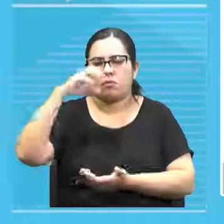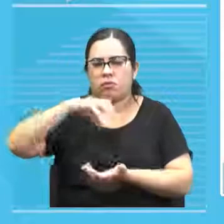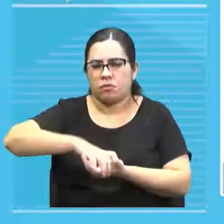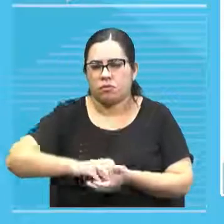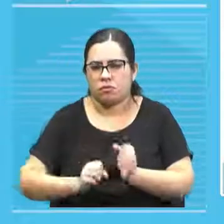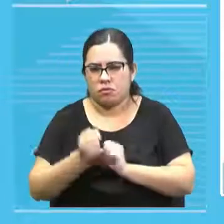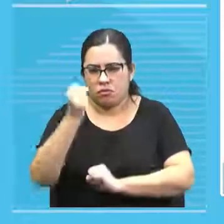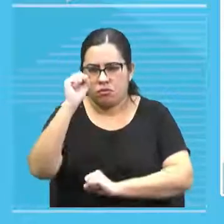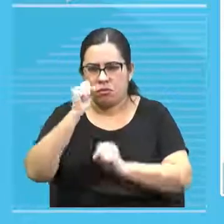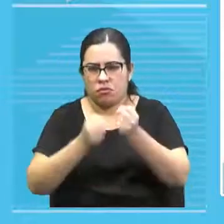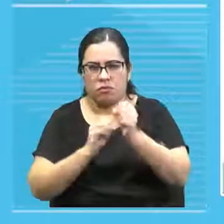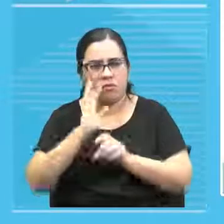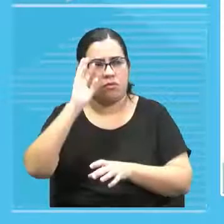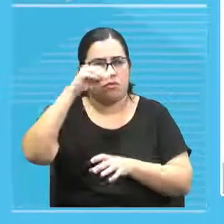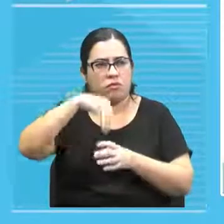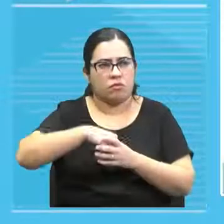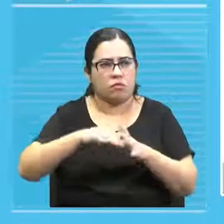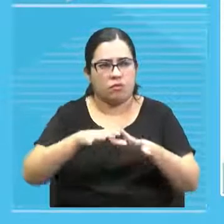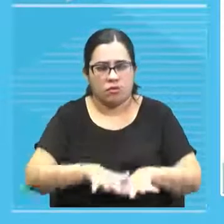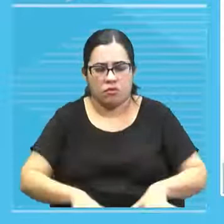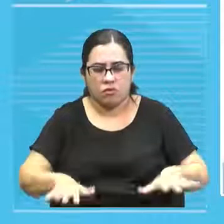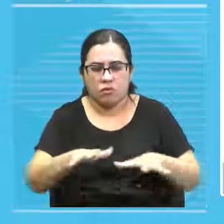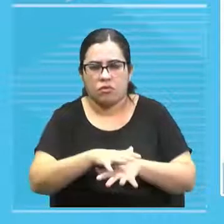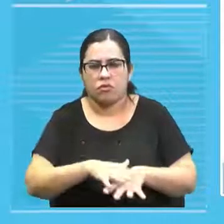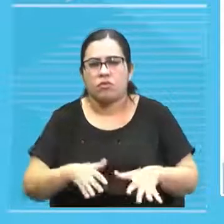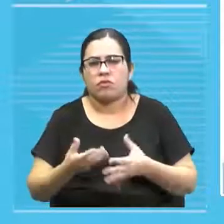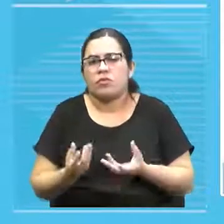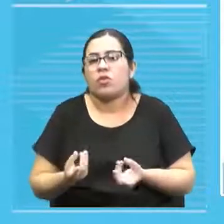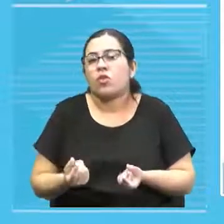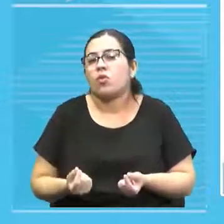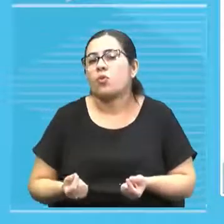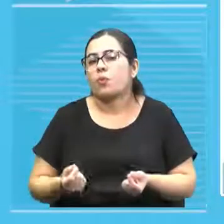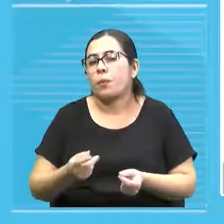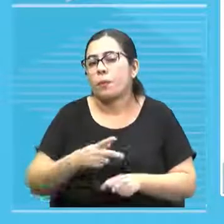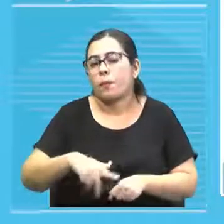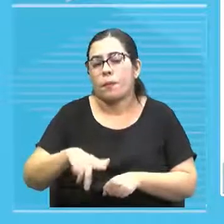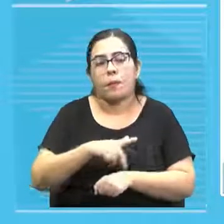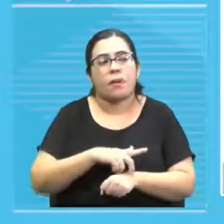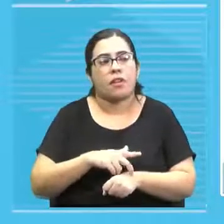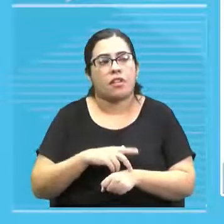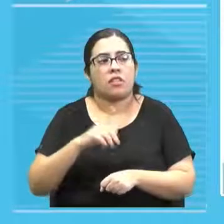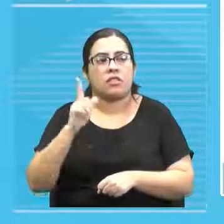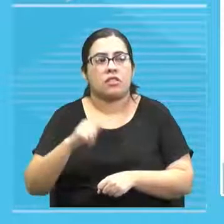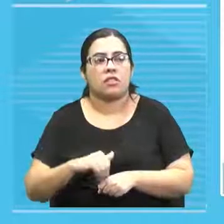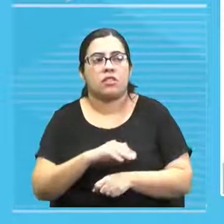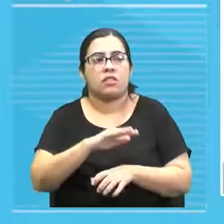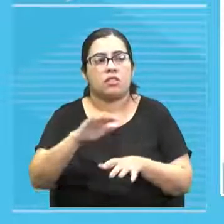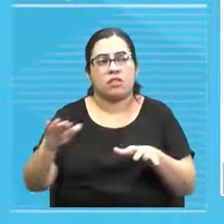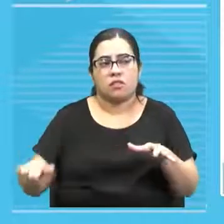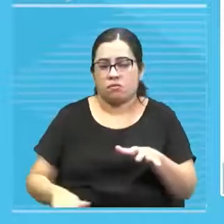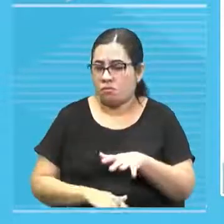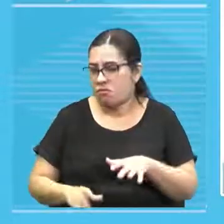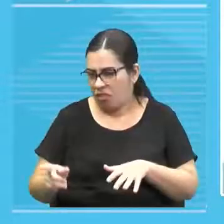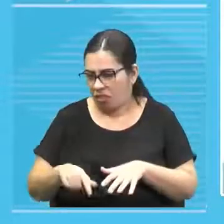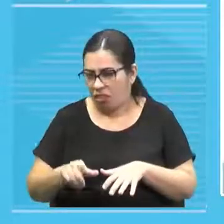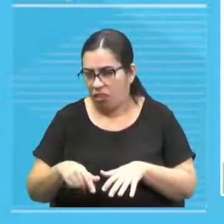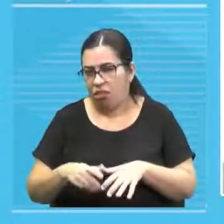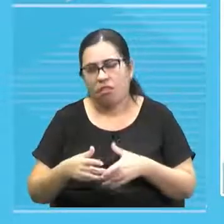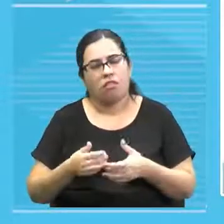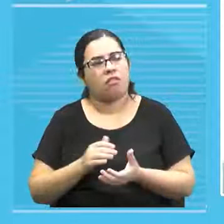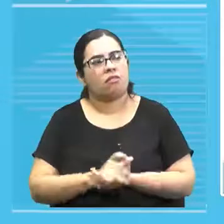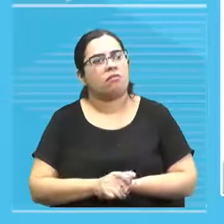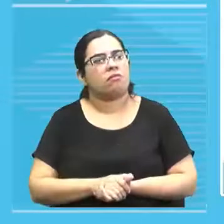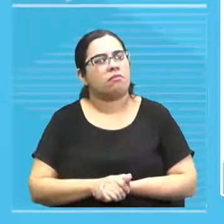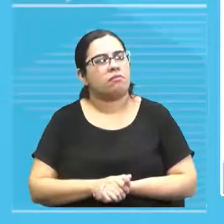industrialização concentrados em alguns países emergentes lá por tecnopolos e em tempos de globalização